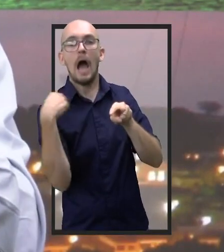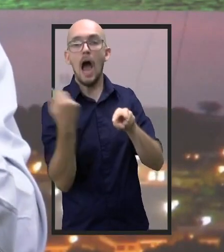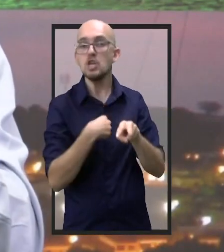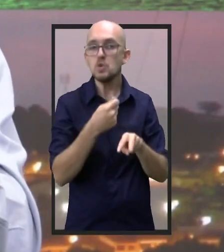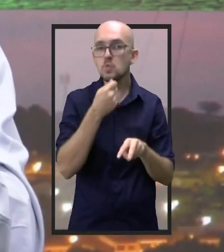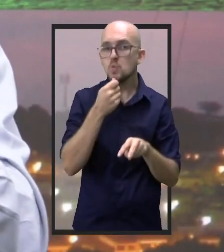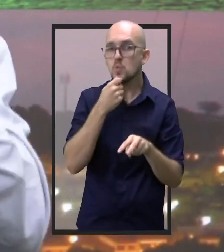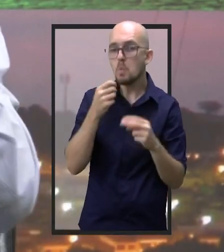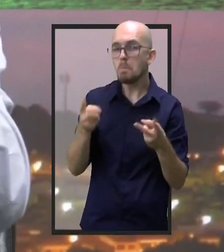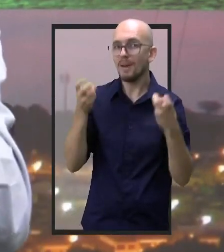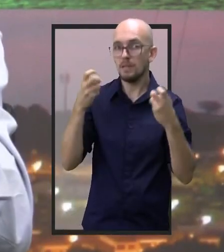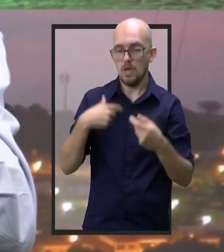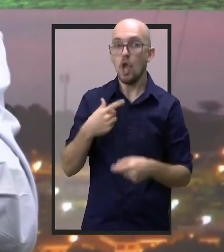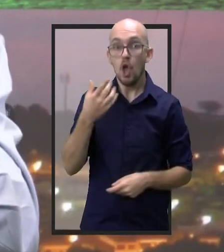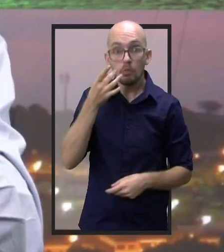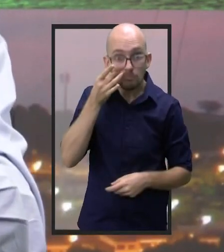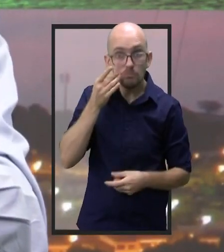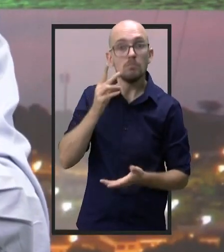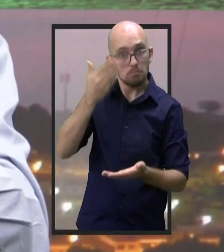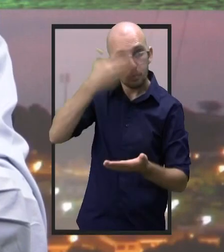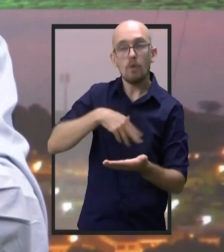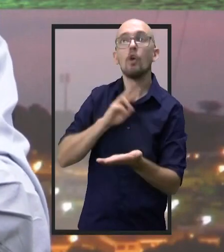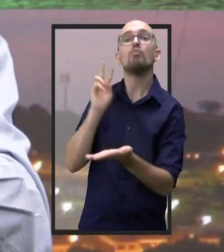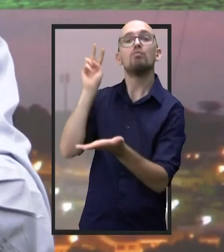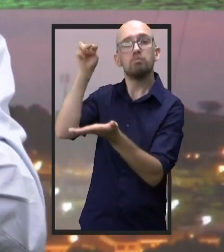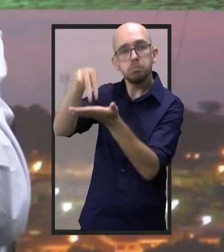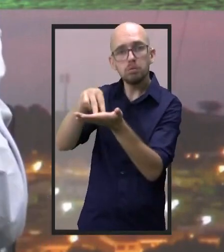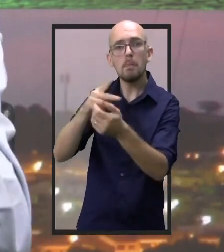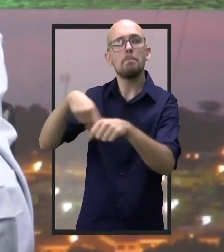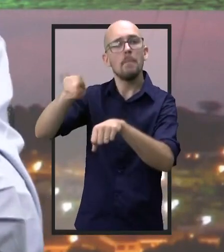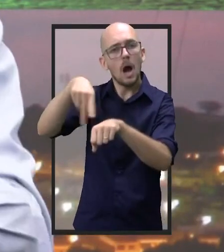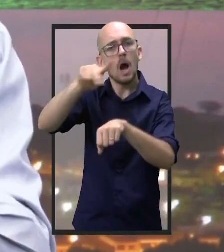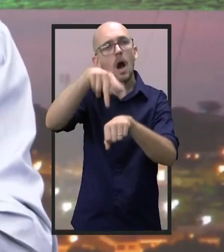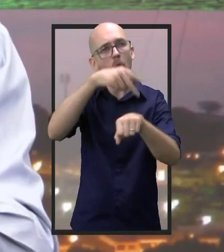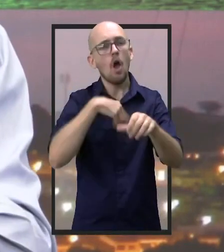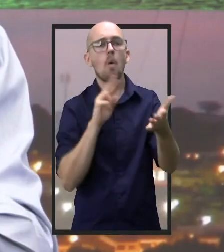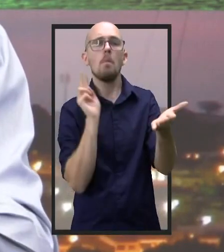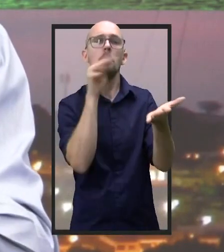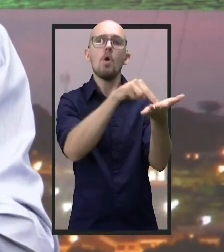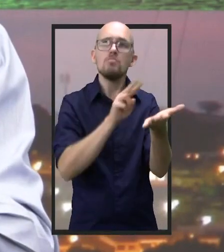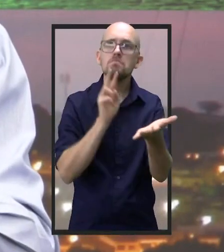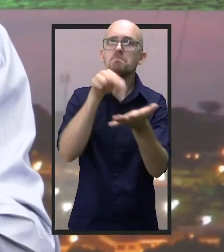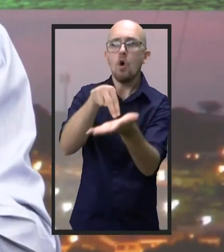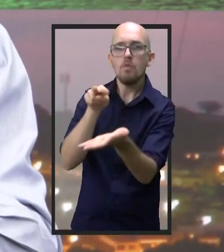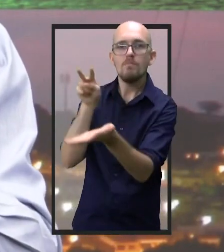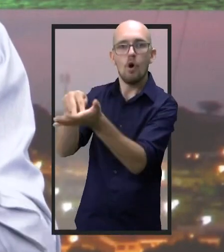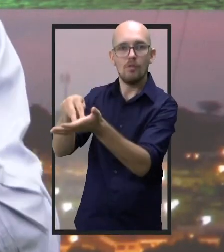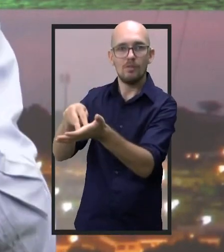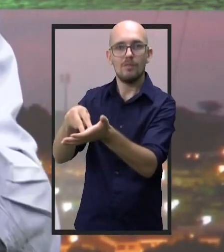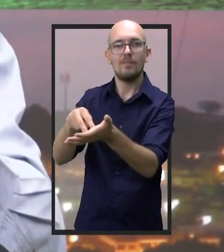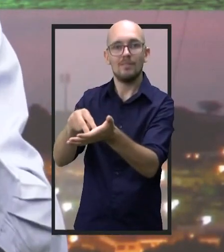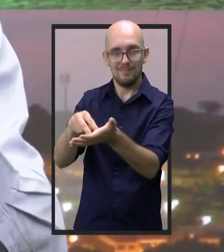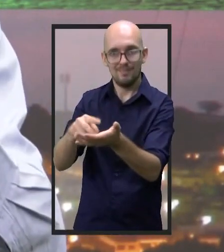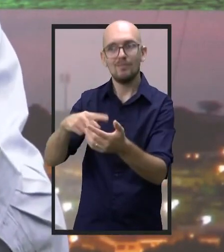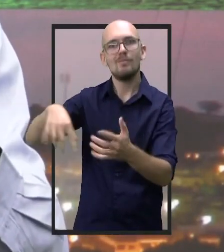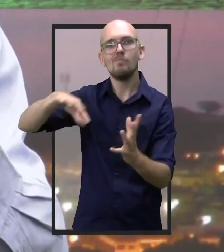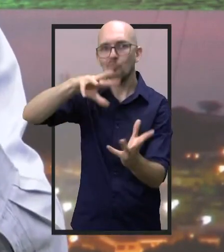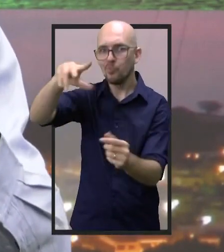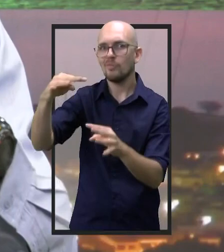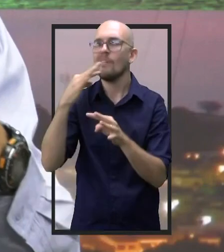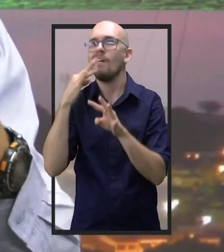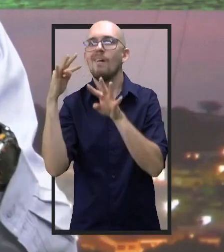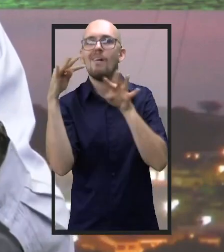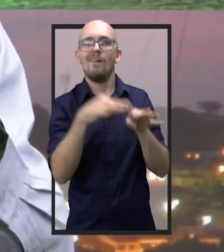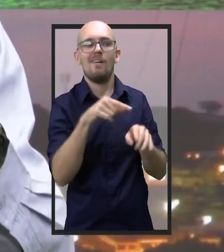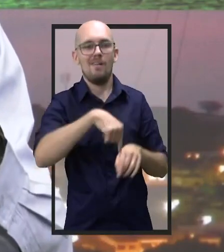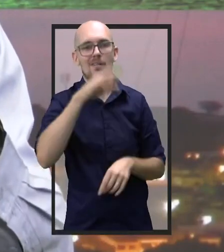vendo a vivo e a cores, porque estou lá nessa oportunidade, nossa organização está lá, não é? E a você, munícipe, você